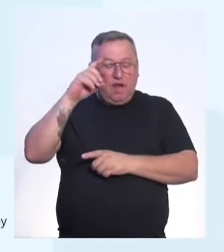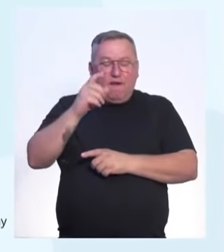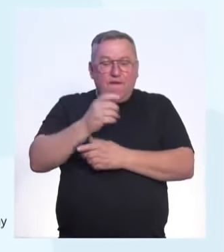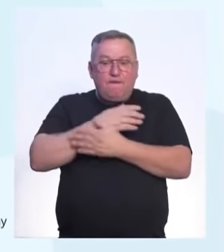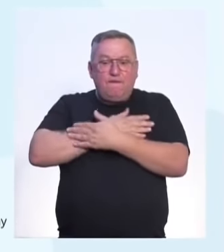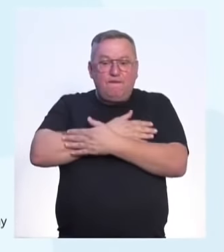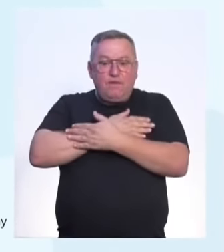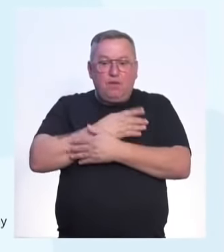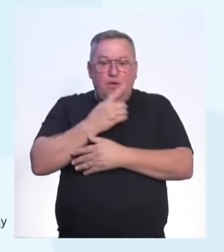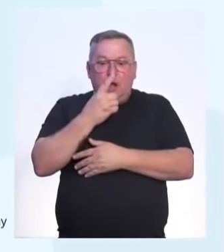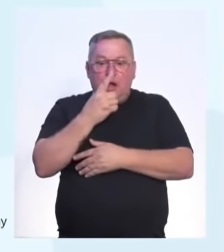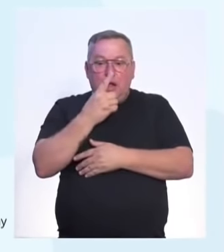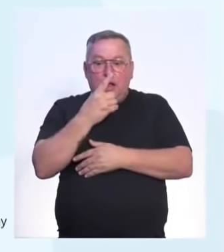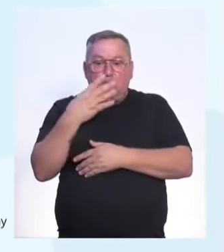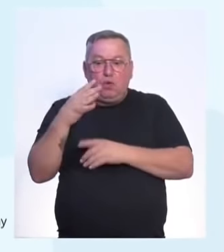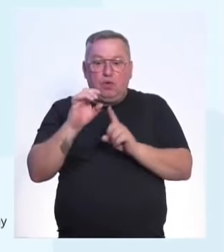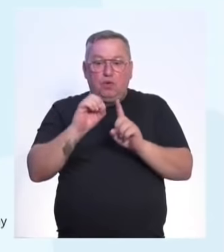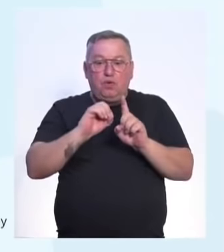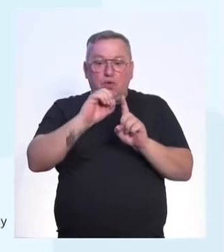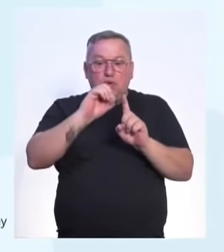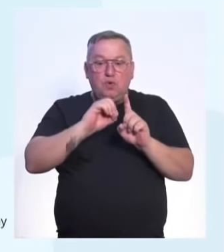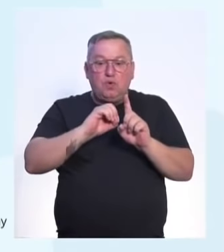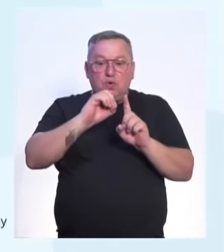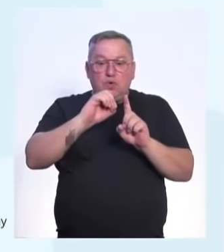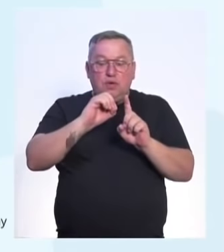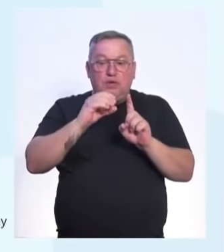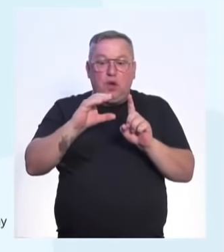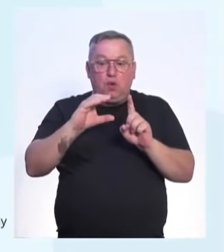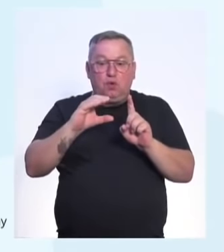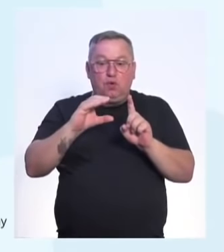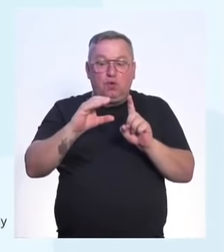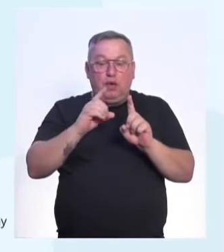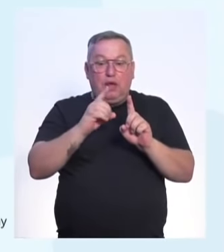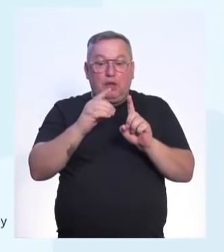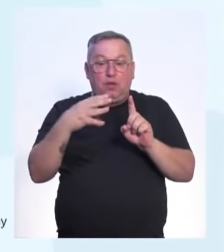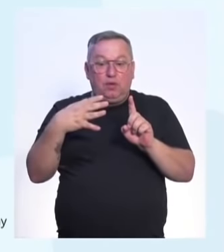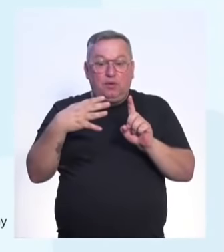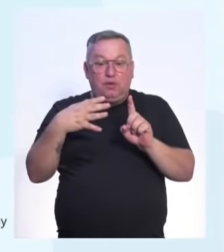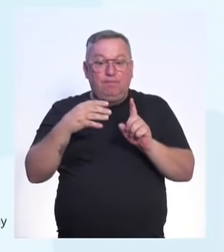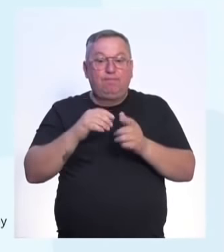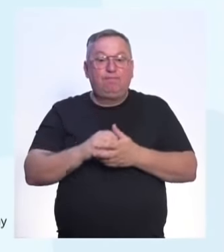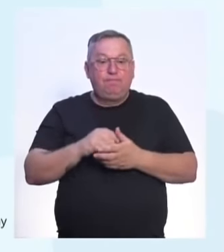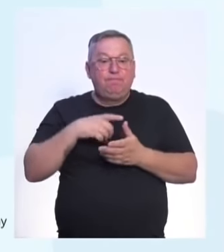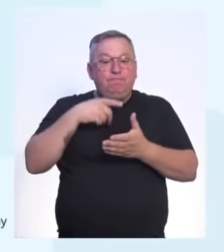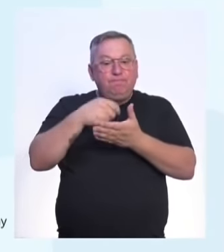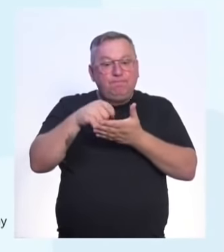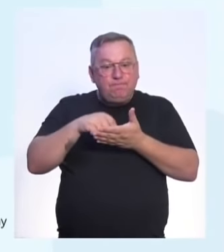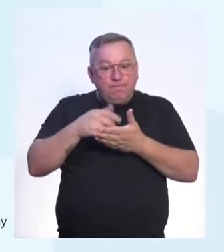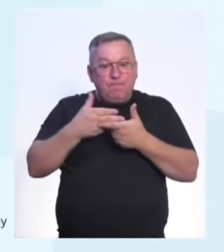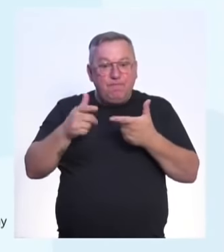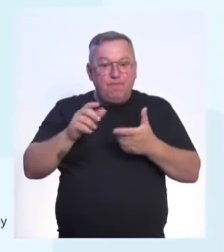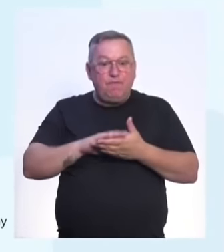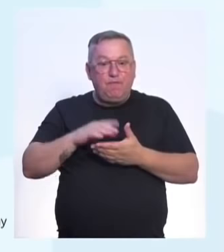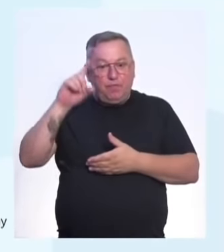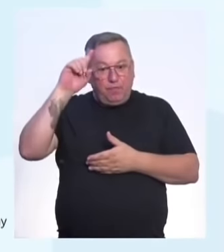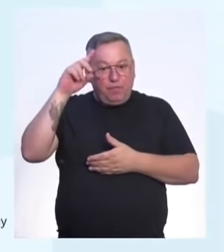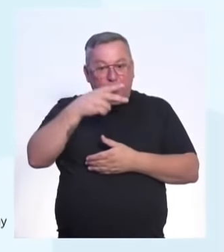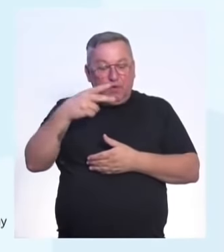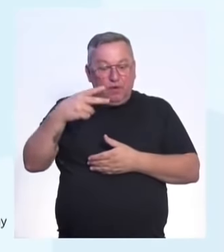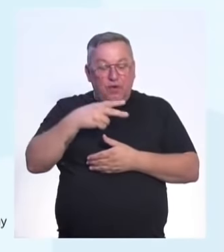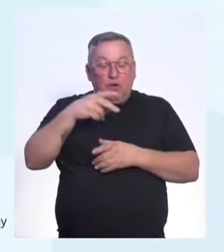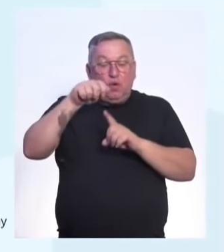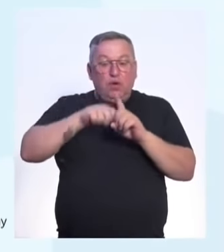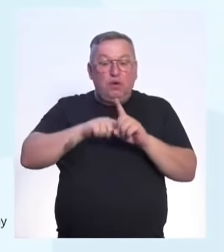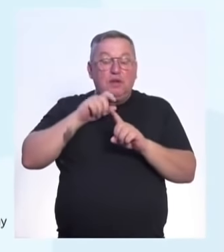graus Celsius. Então, foi essa a primeira situação, né, quando eu estava escrevendo essa aula, dia 22 de setembro,